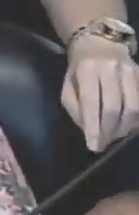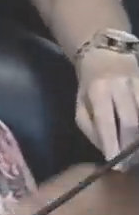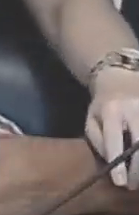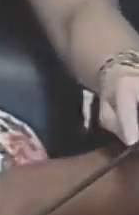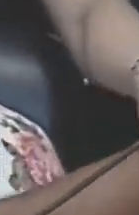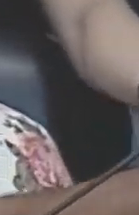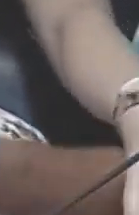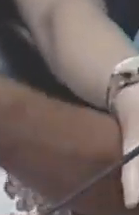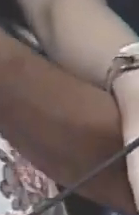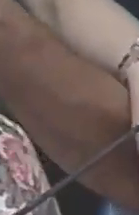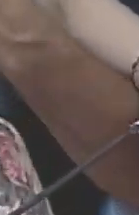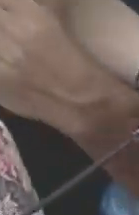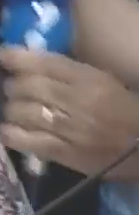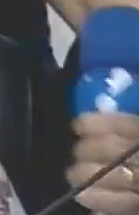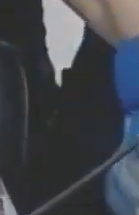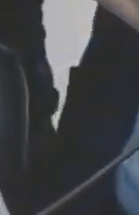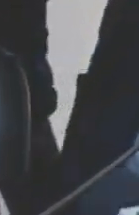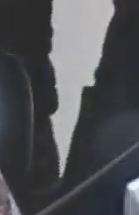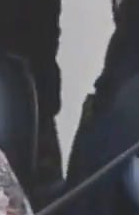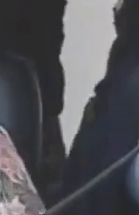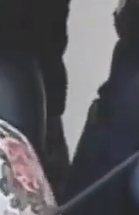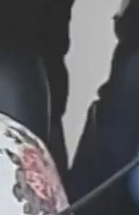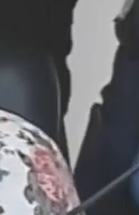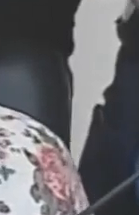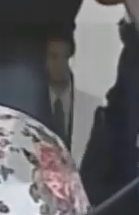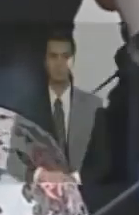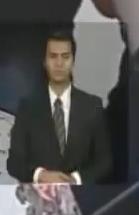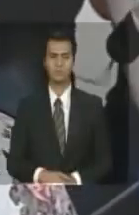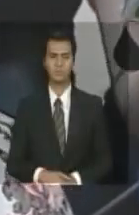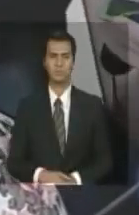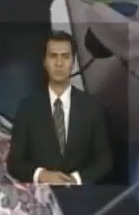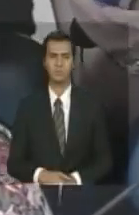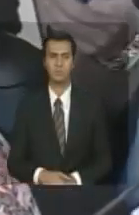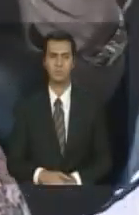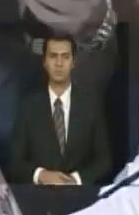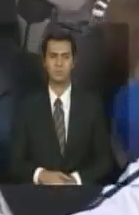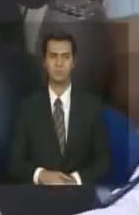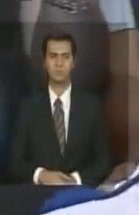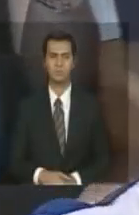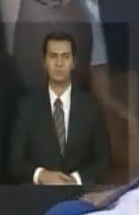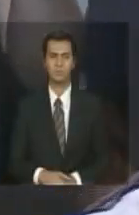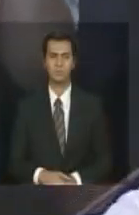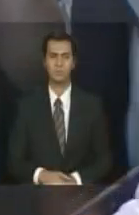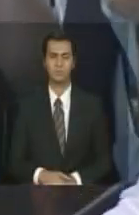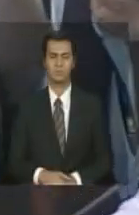Para esclarecesse onde está a discordância ou a discrepância metodológica. Só um minuto.